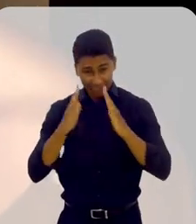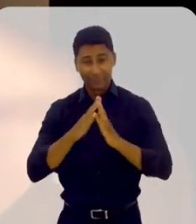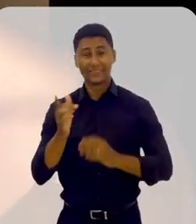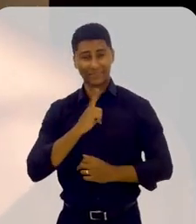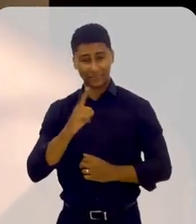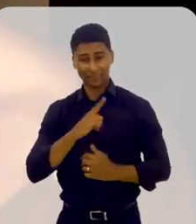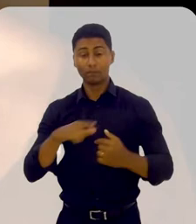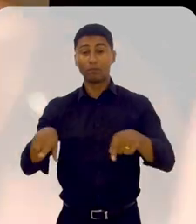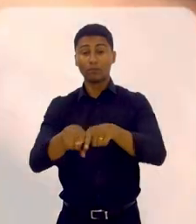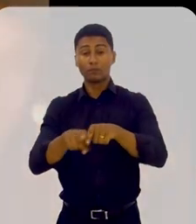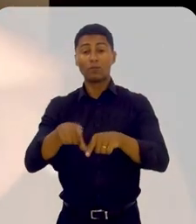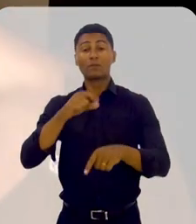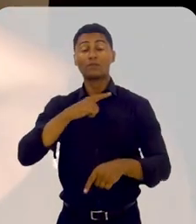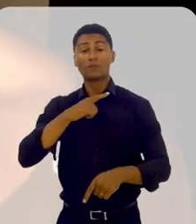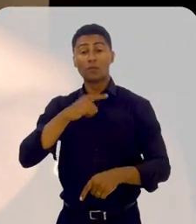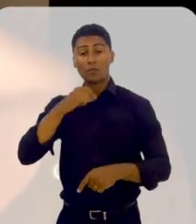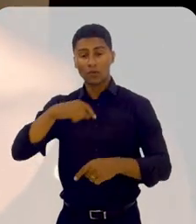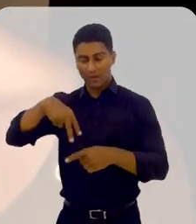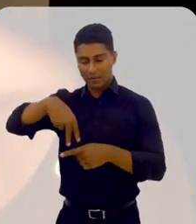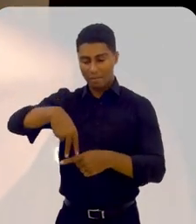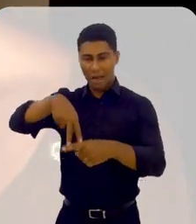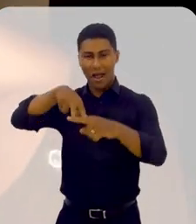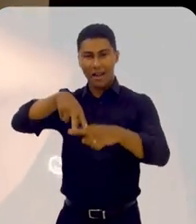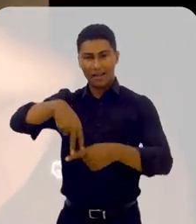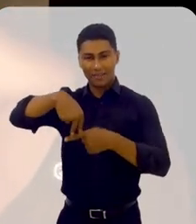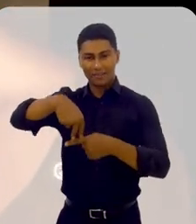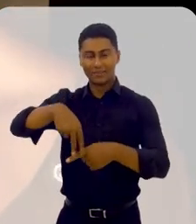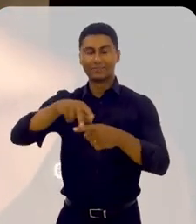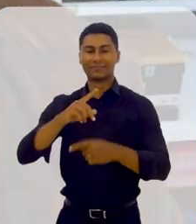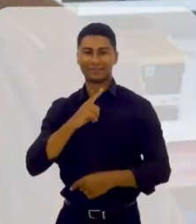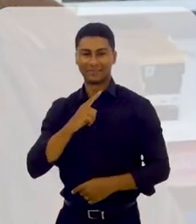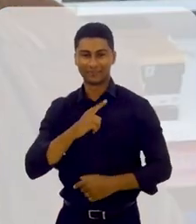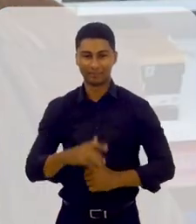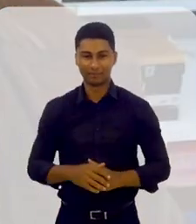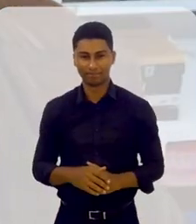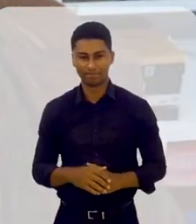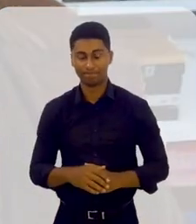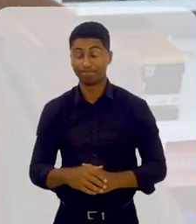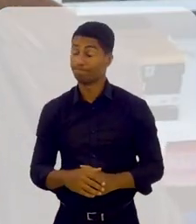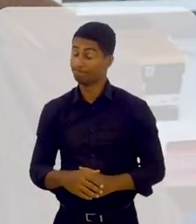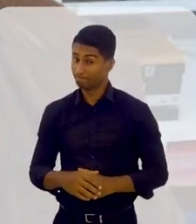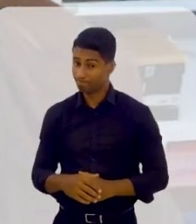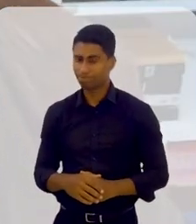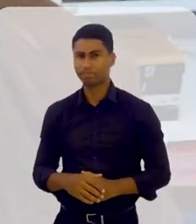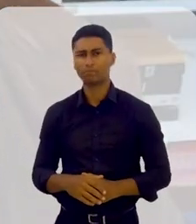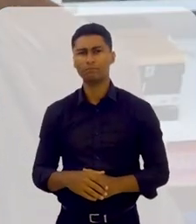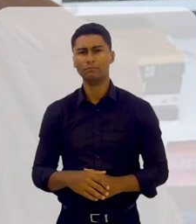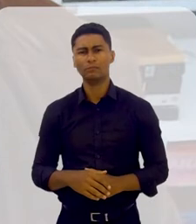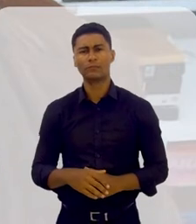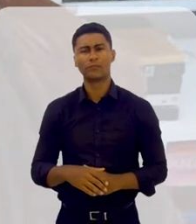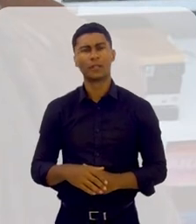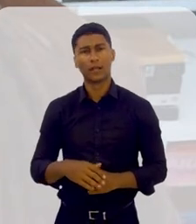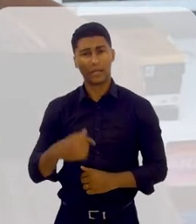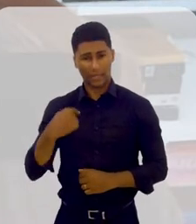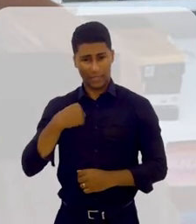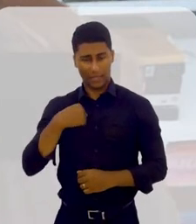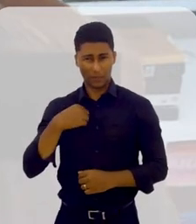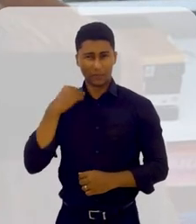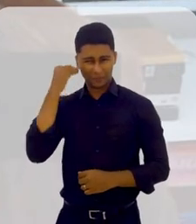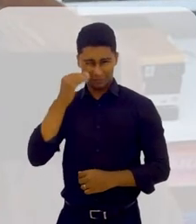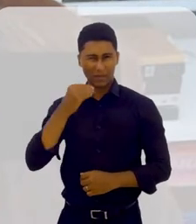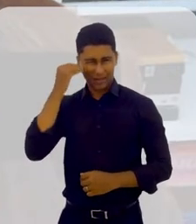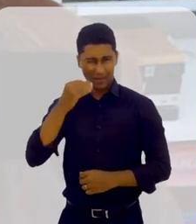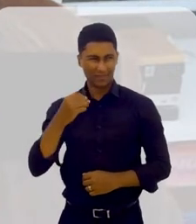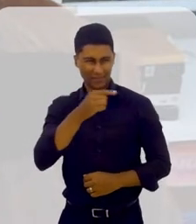subia sempre nela. E tinha um balanço também na minha árvore, um balanço pequenininho. E algo que me marcou da experiência que eu